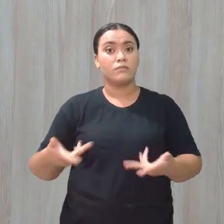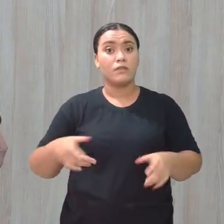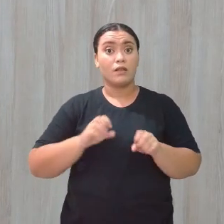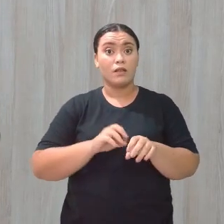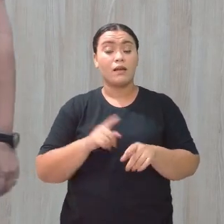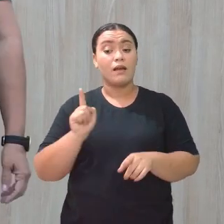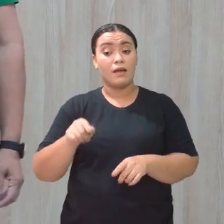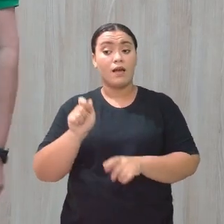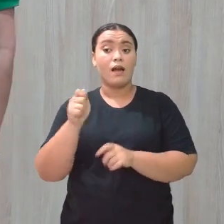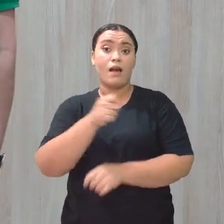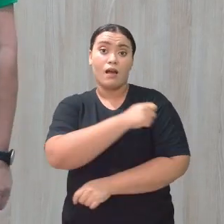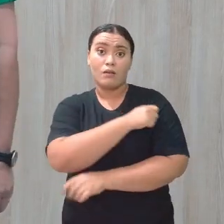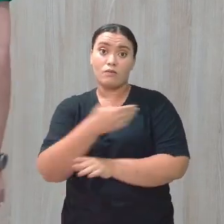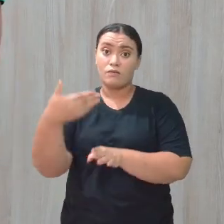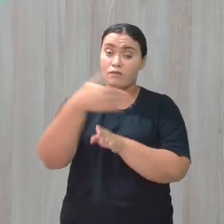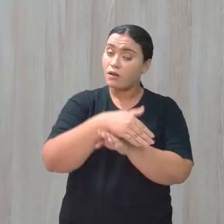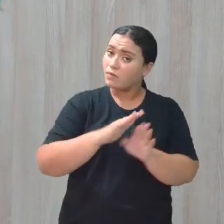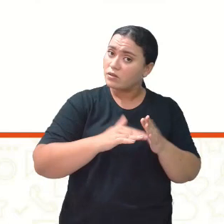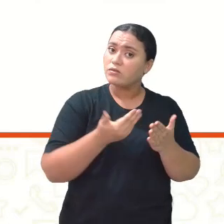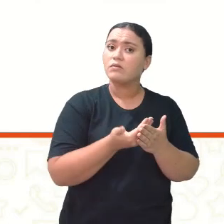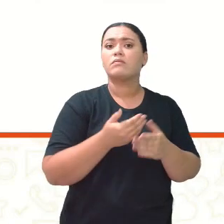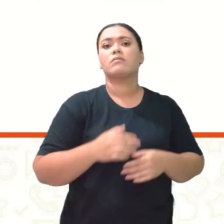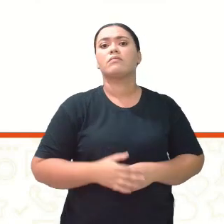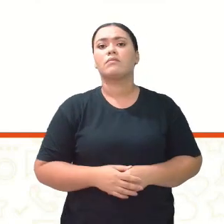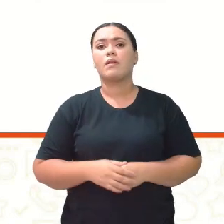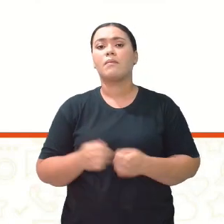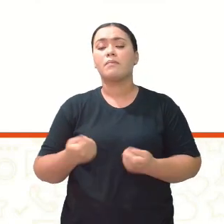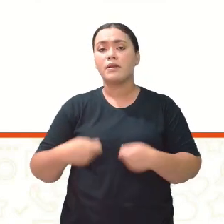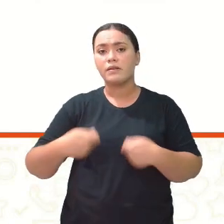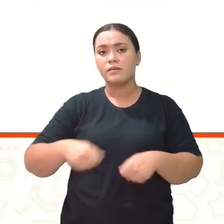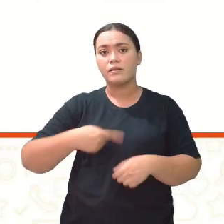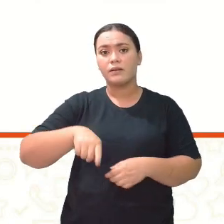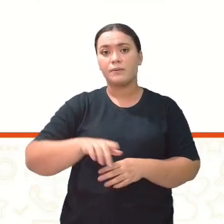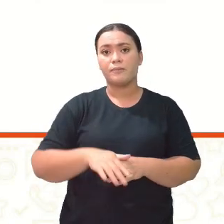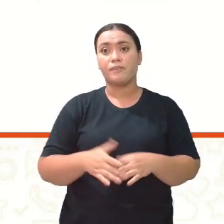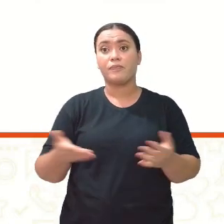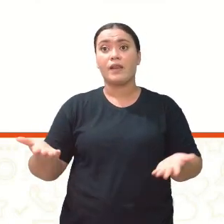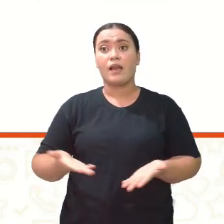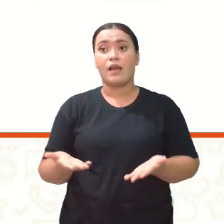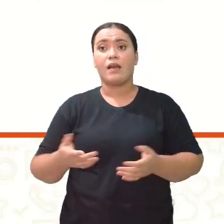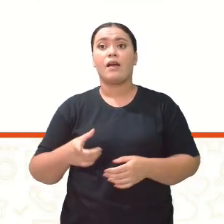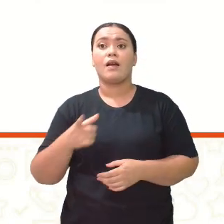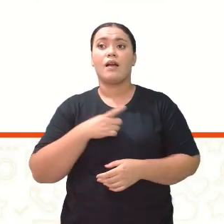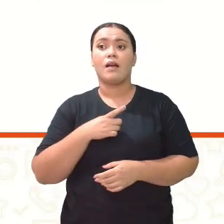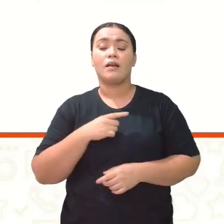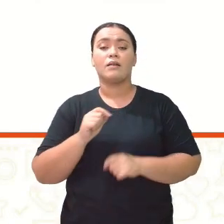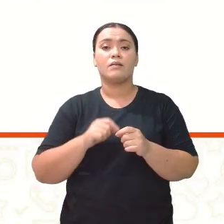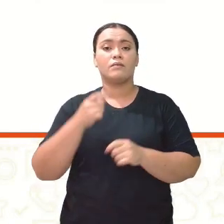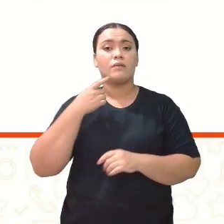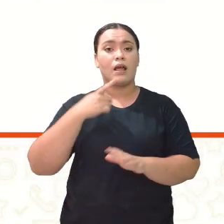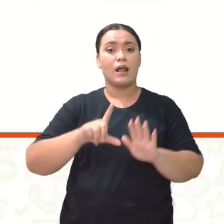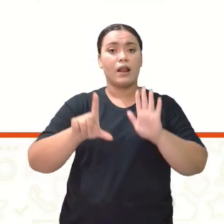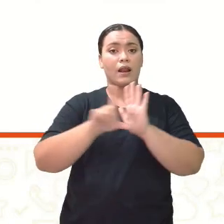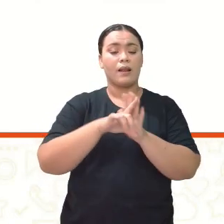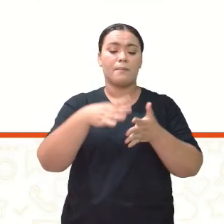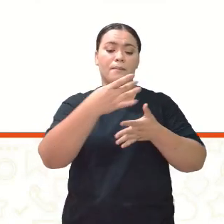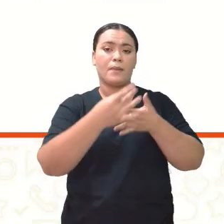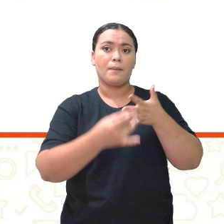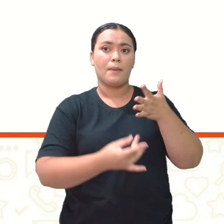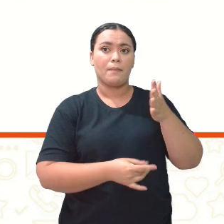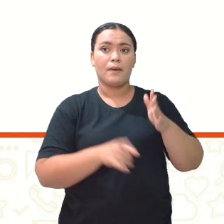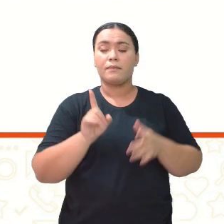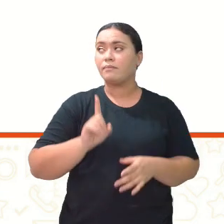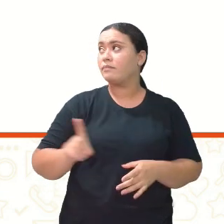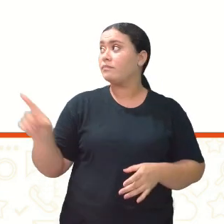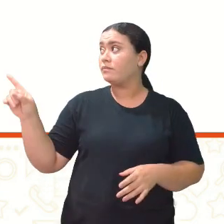à escola. Eu trago a base legal do programa, né? A portaria interministerial,